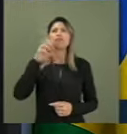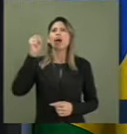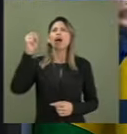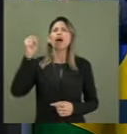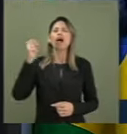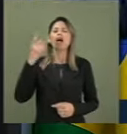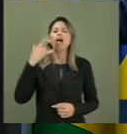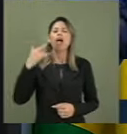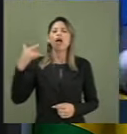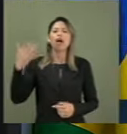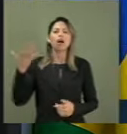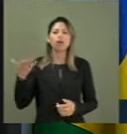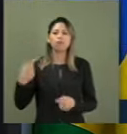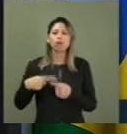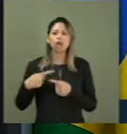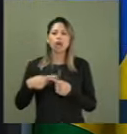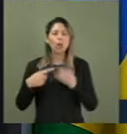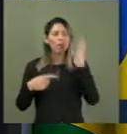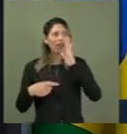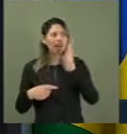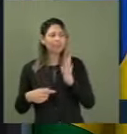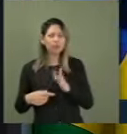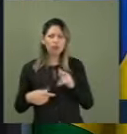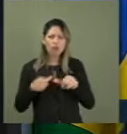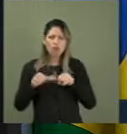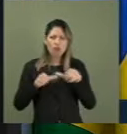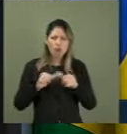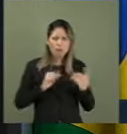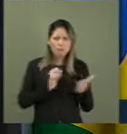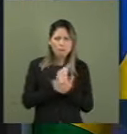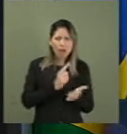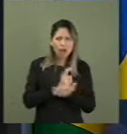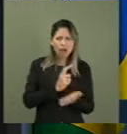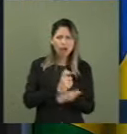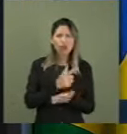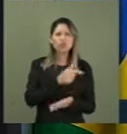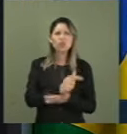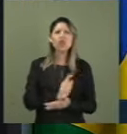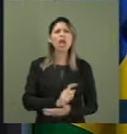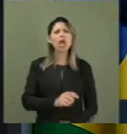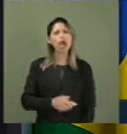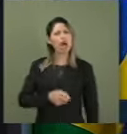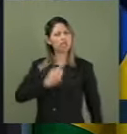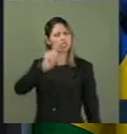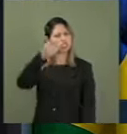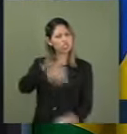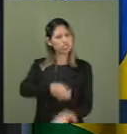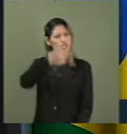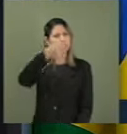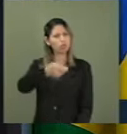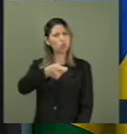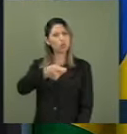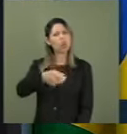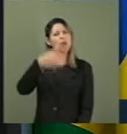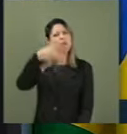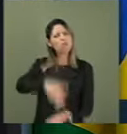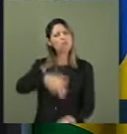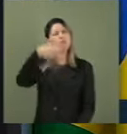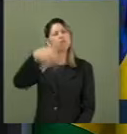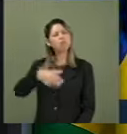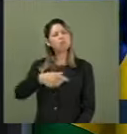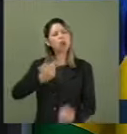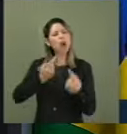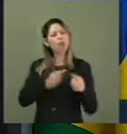Brasil financiando indiretamente as ditaduras, a caçada à liberdade de expressão, a perseguição religiosa.